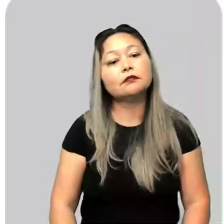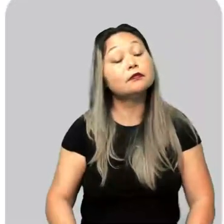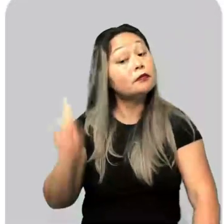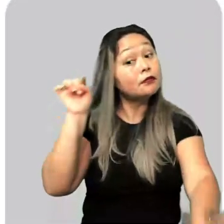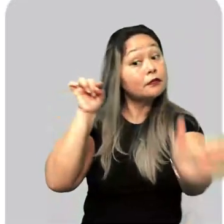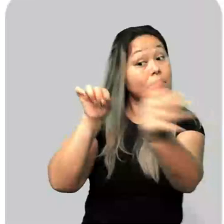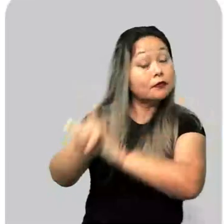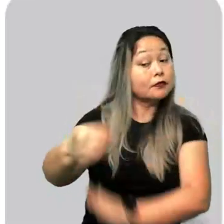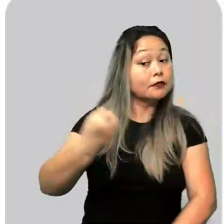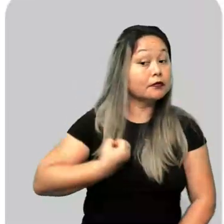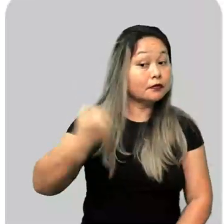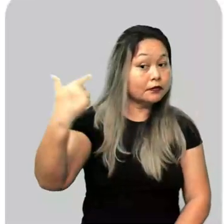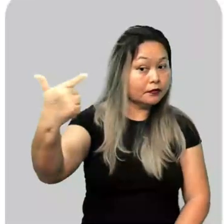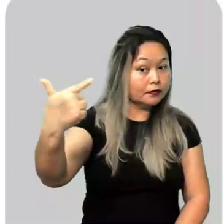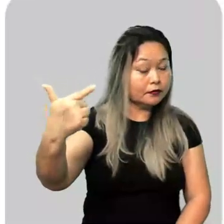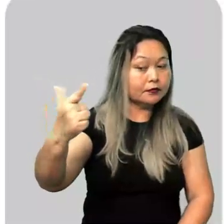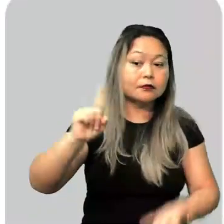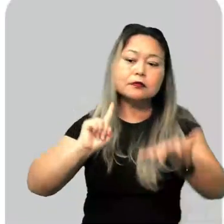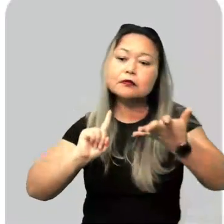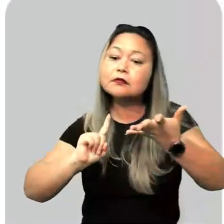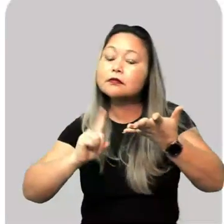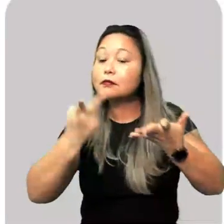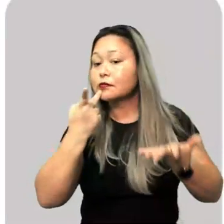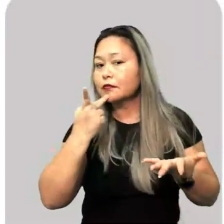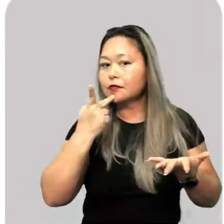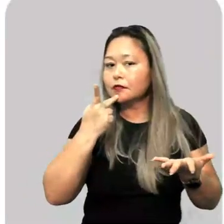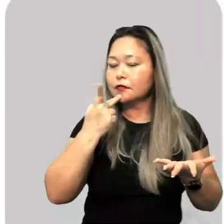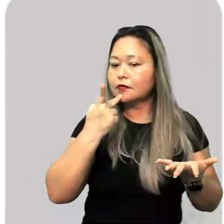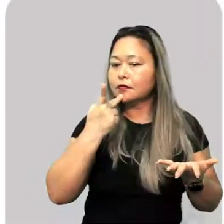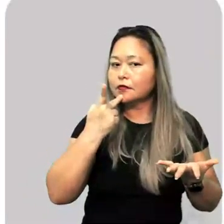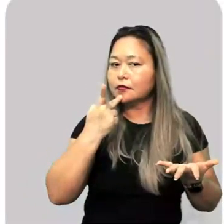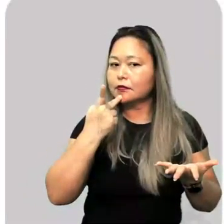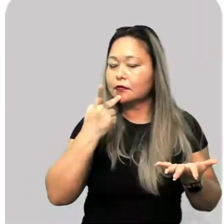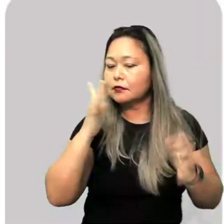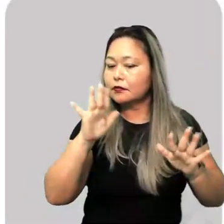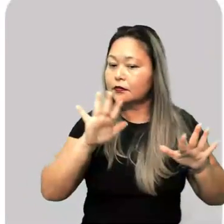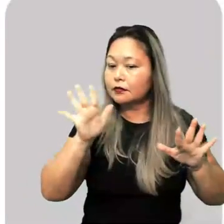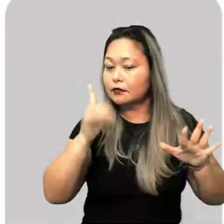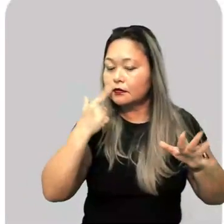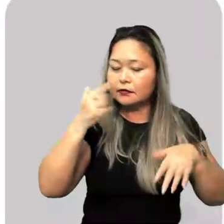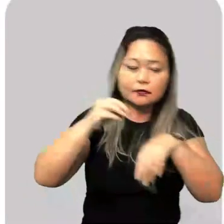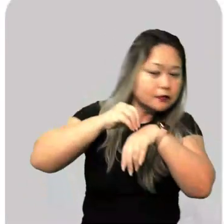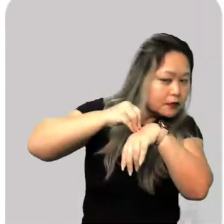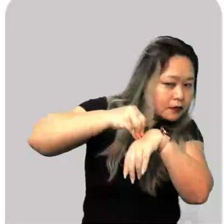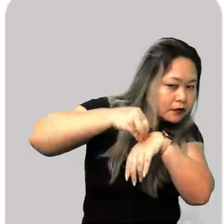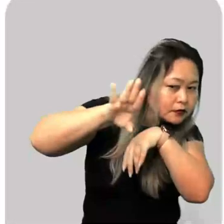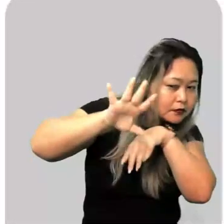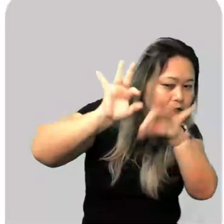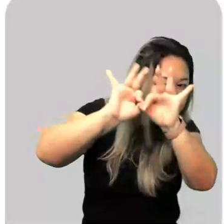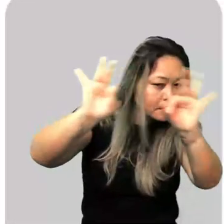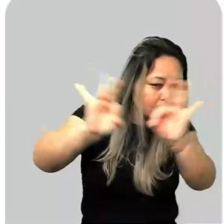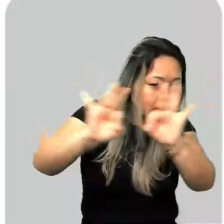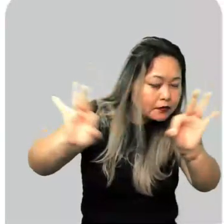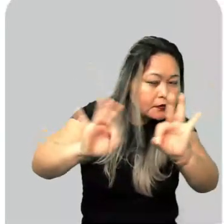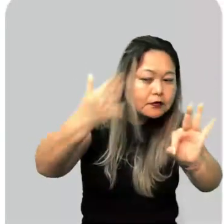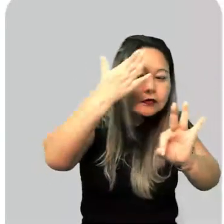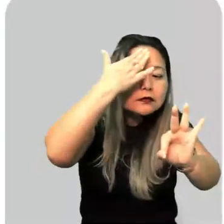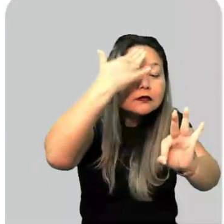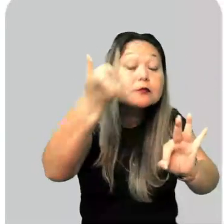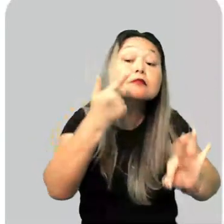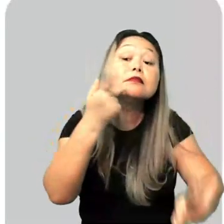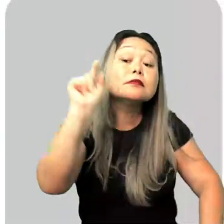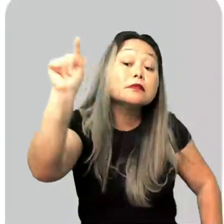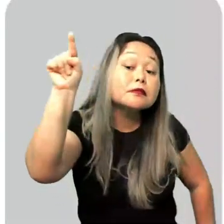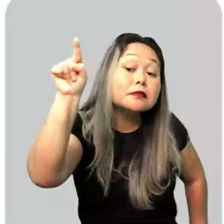Questão número 2. Tá, o enunciado vai estar ali dando uma dica e ele vai querer saber de que ele